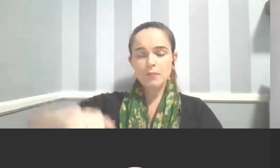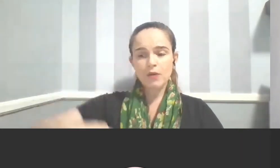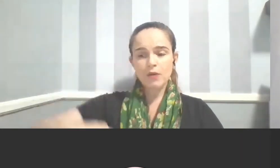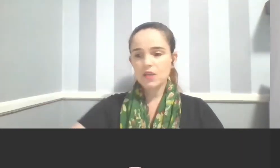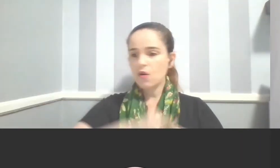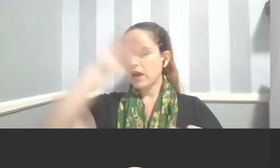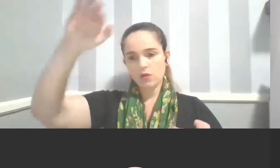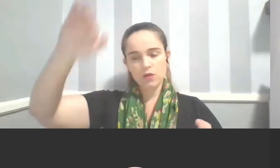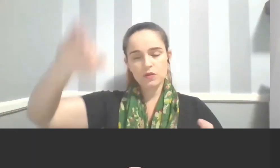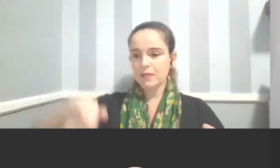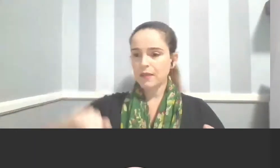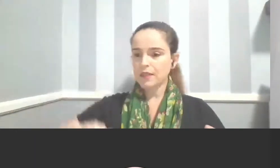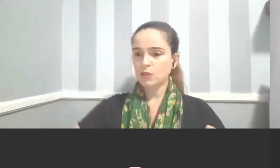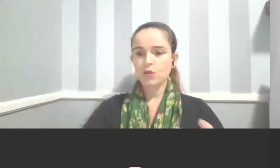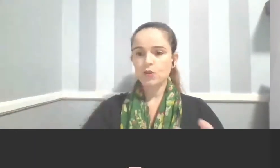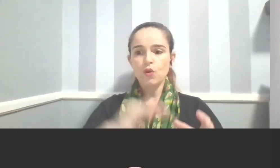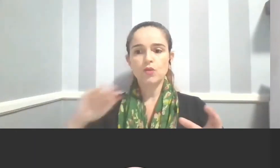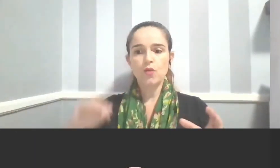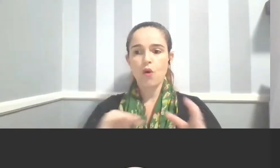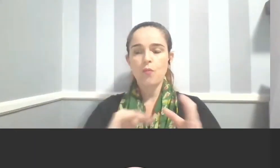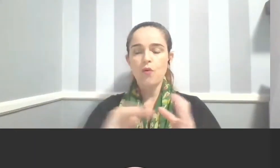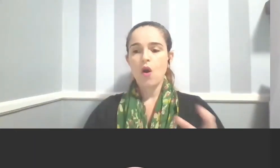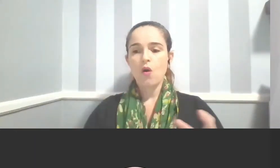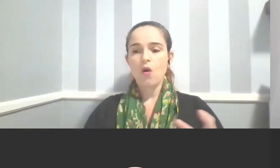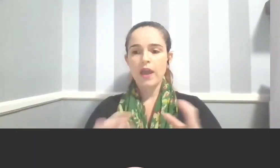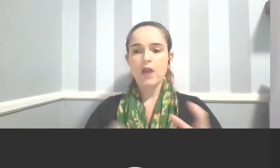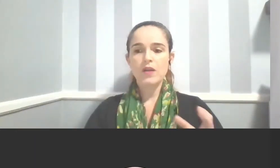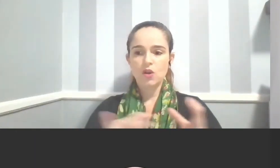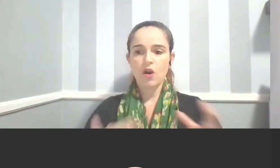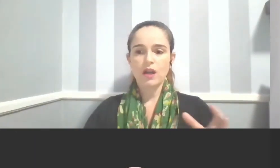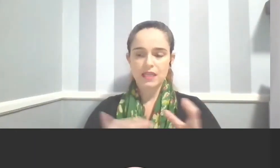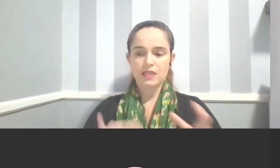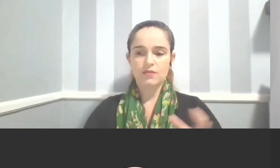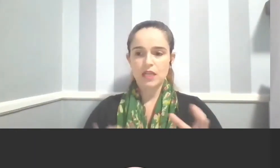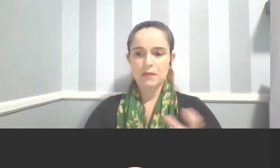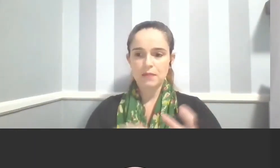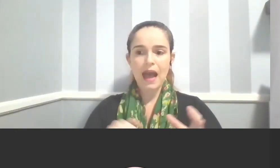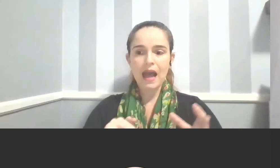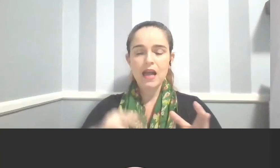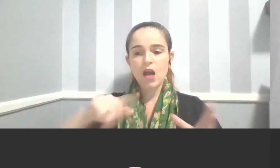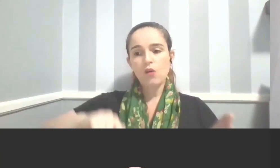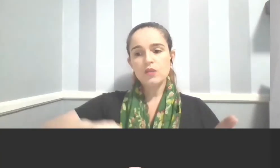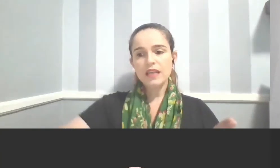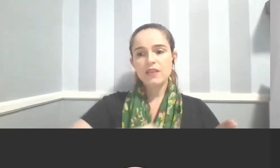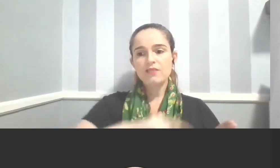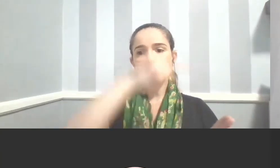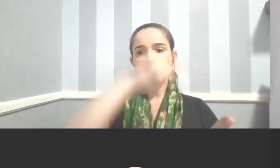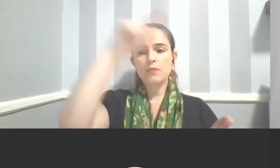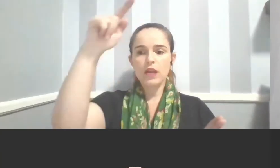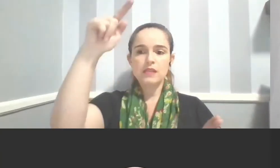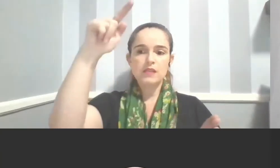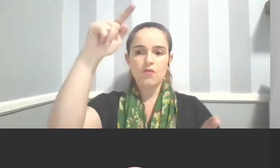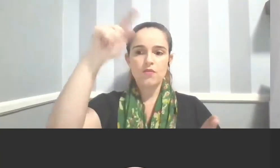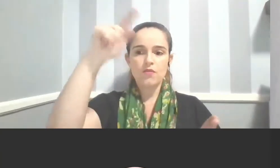Já depois que ocorreu, que o sangue passou por todo o corpo, ocorreu as trocas a nível de capilar, o